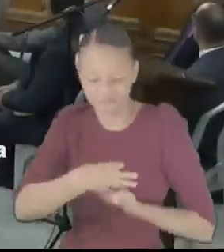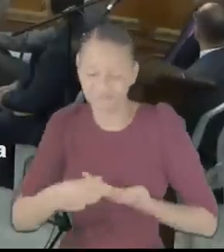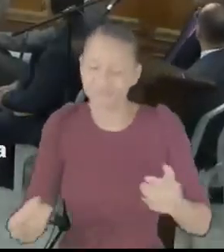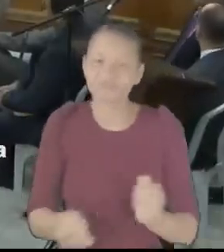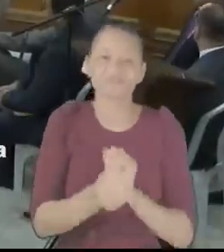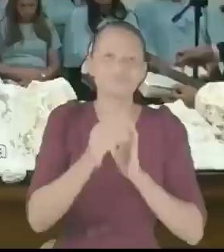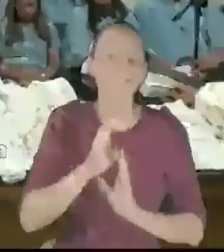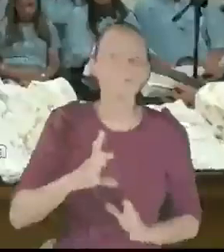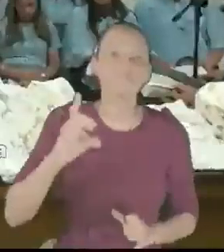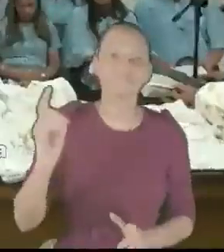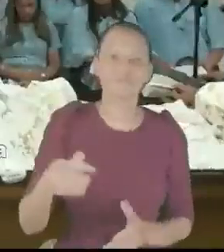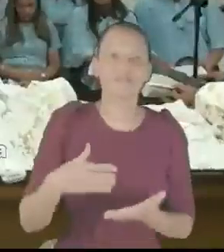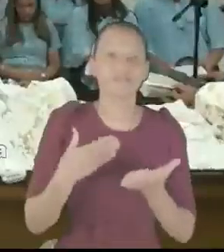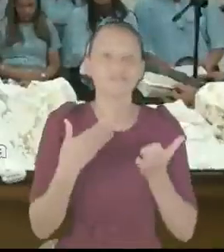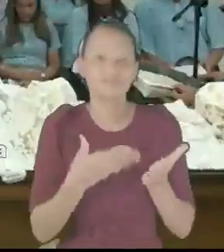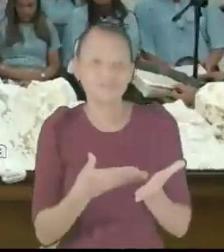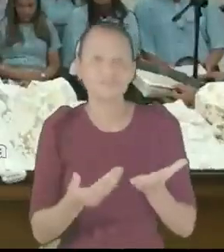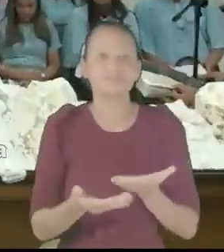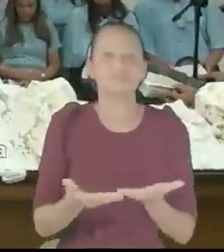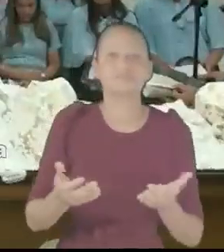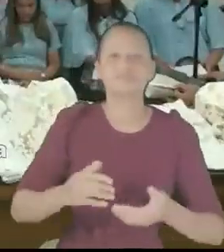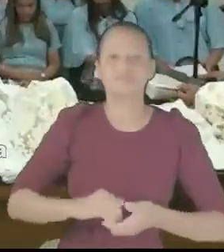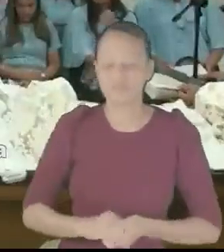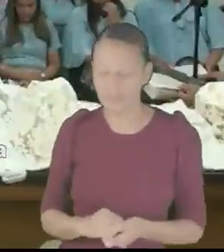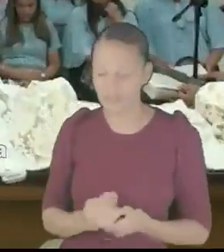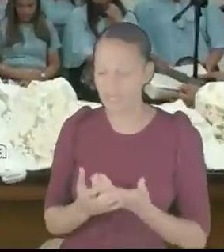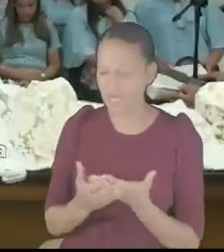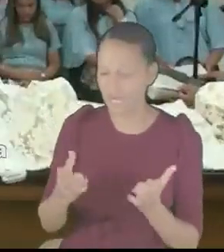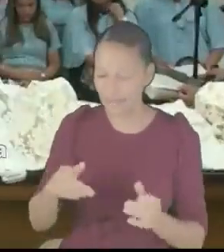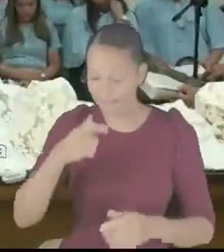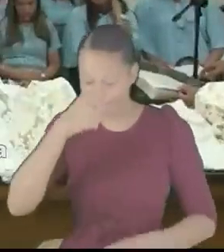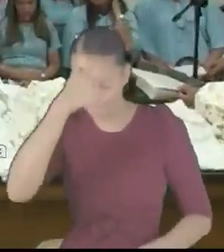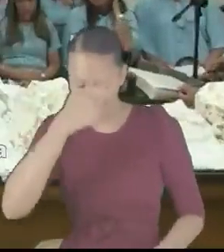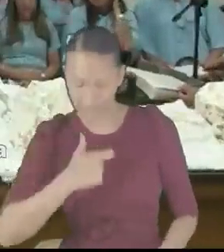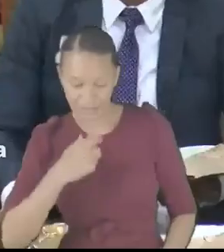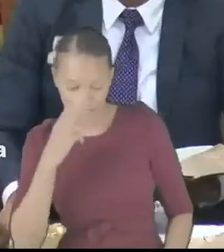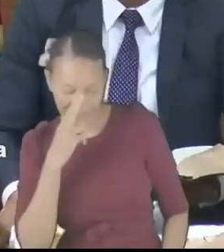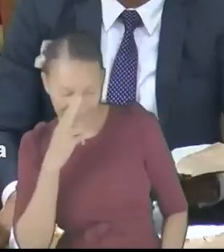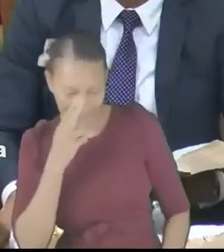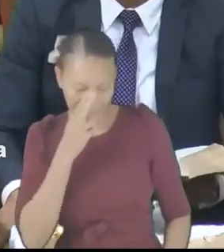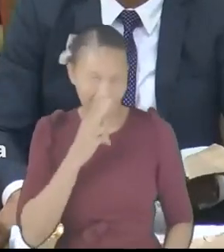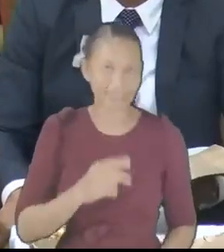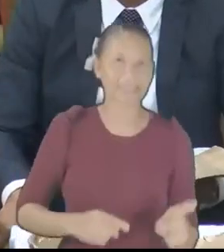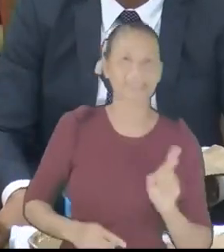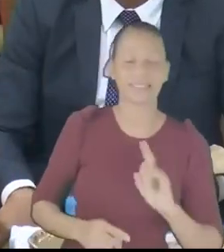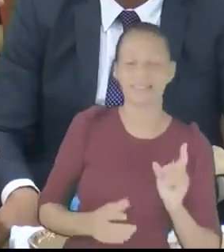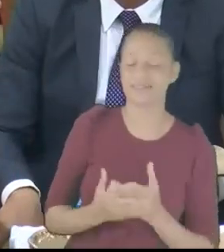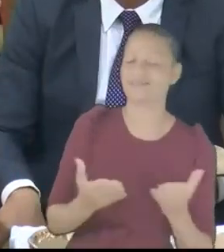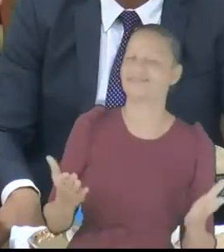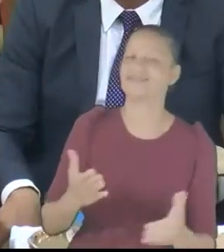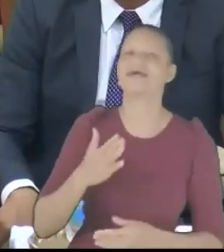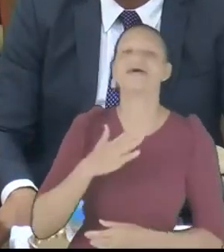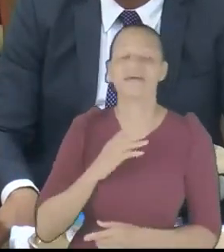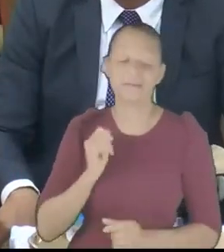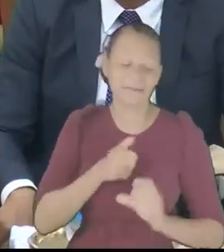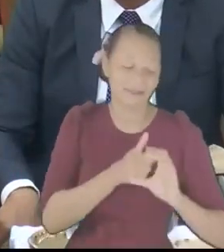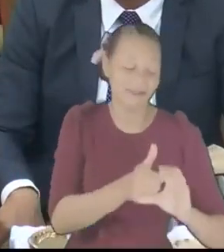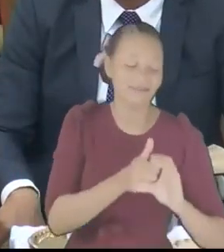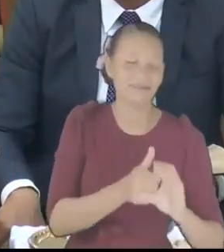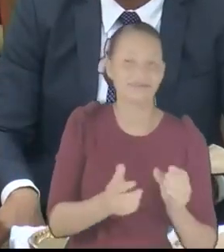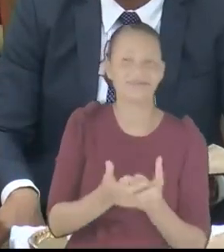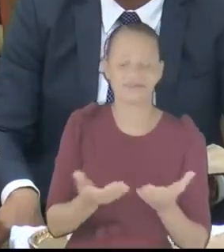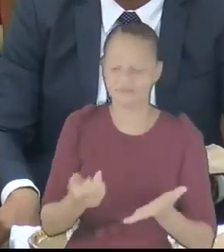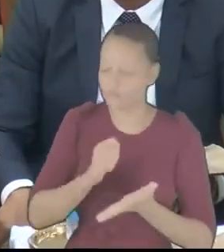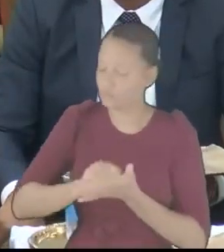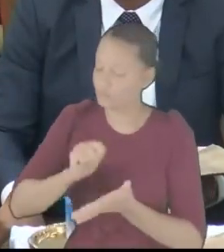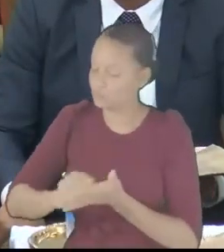Deus? Essa palavra é para os cristãos ou para os não cristãos? Meus filhinhos, é para os cristãos. Eu